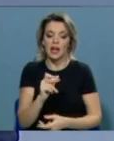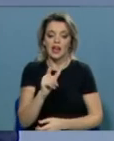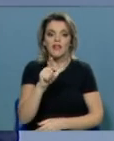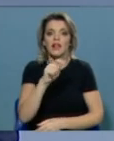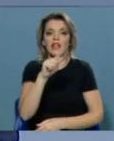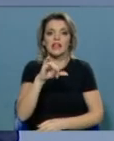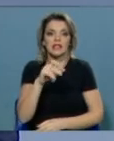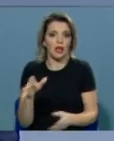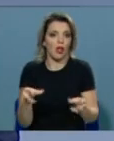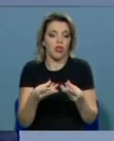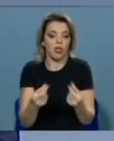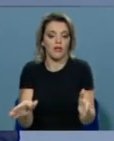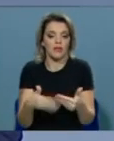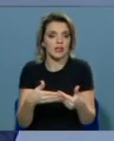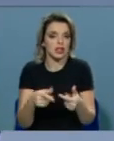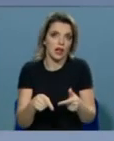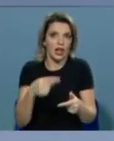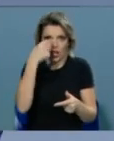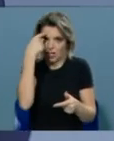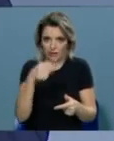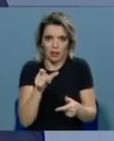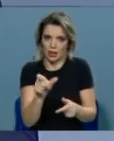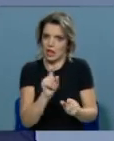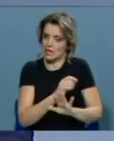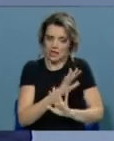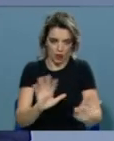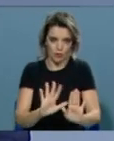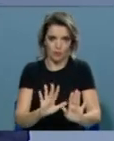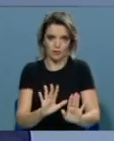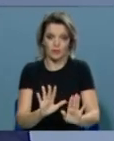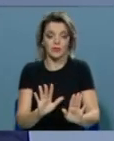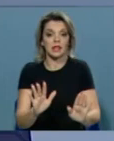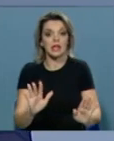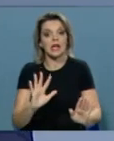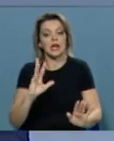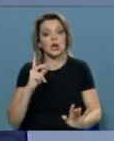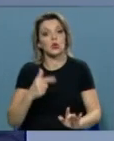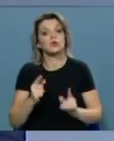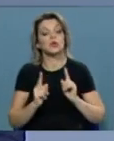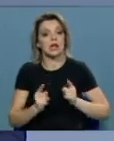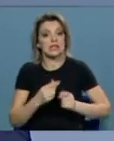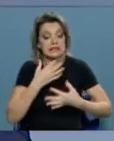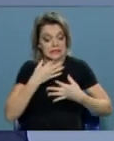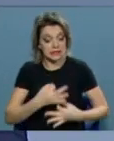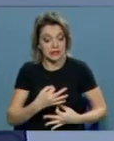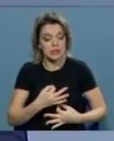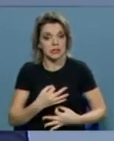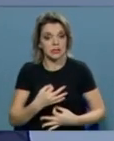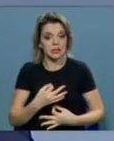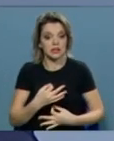com certeza a resposta ele claramente não o que vai acontecer certamente e vamos ter